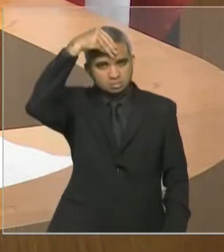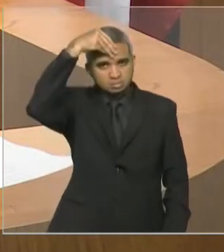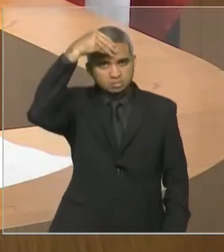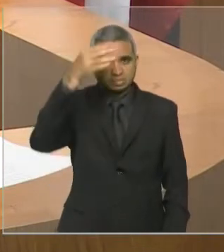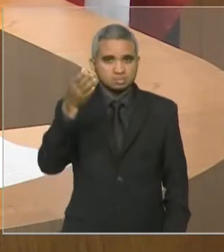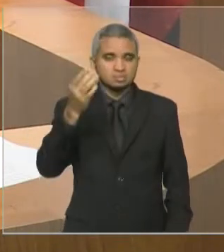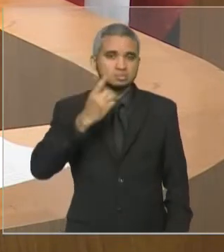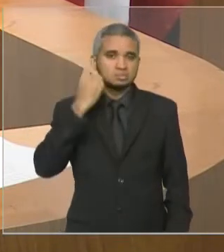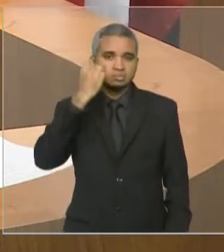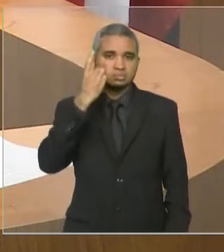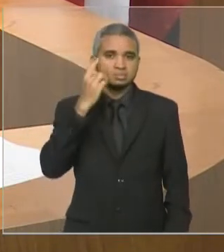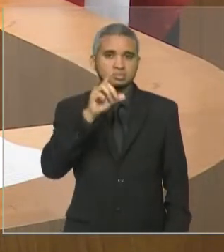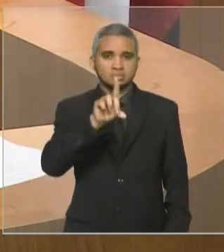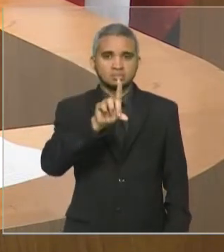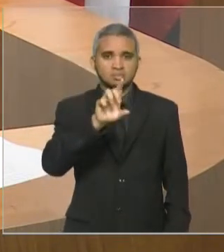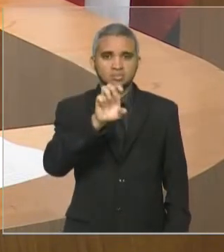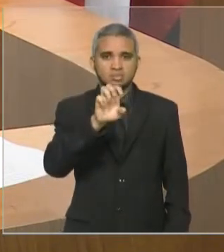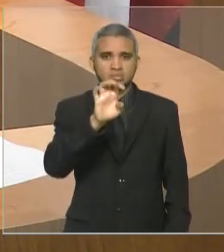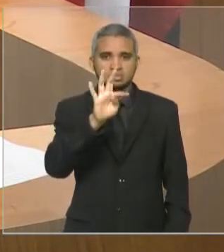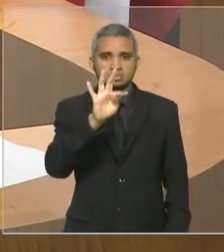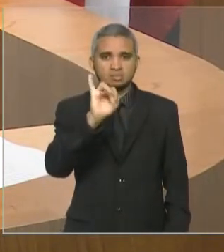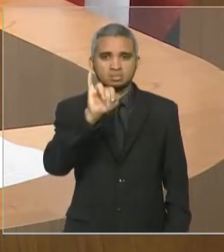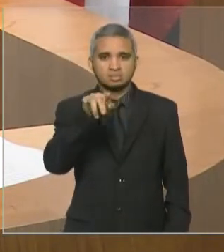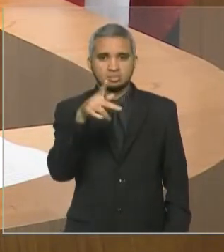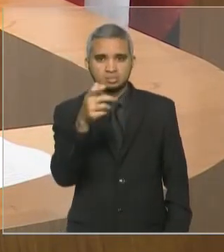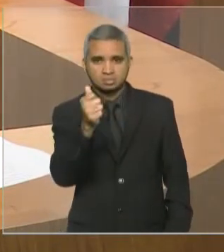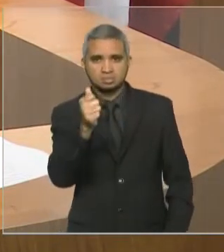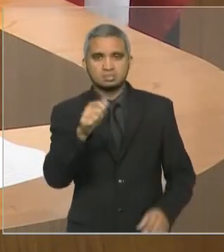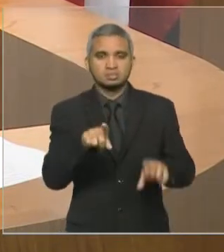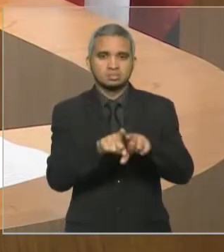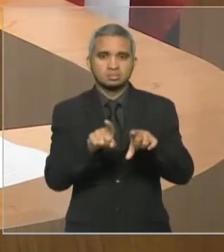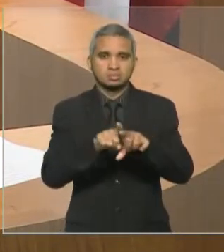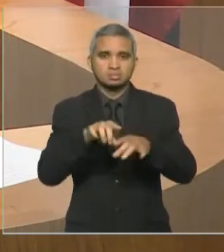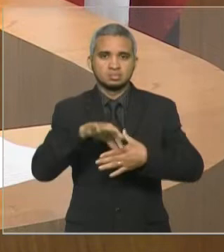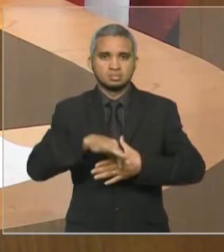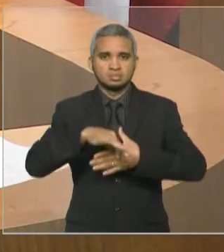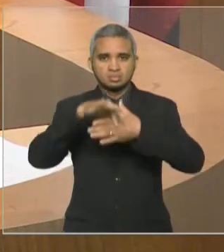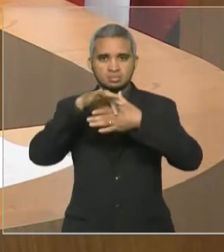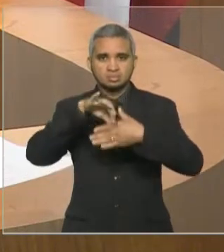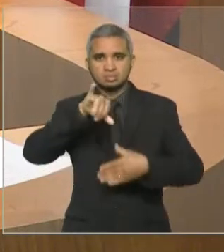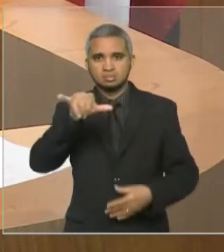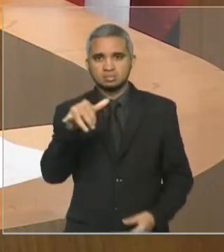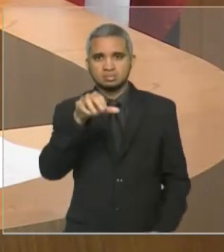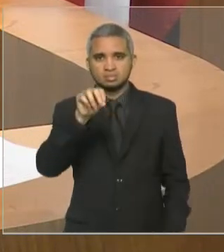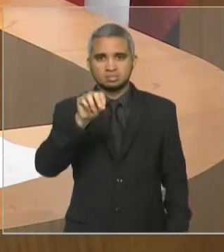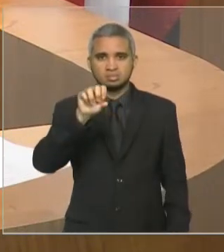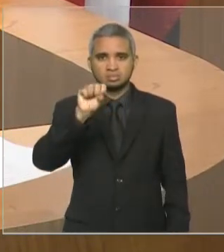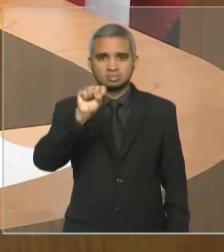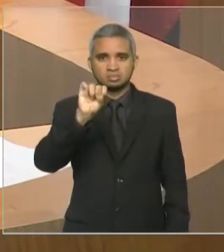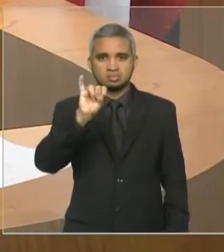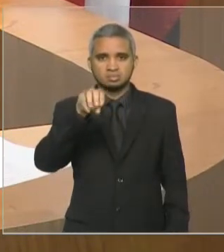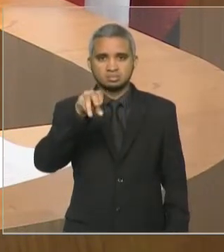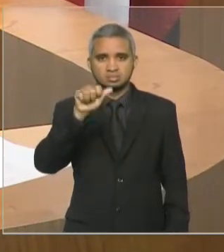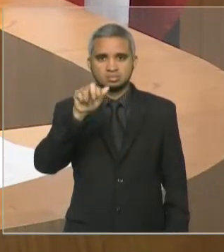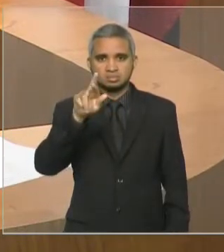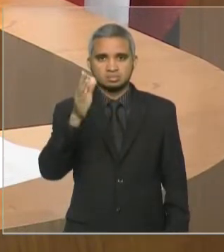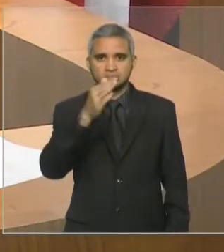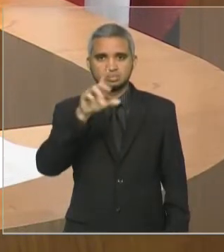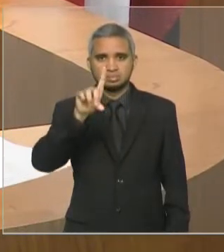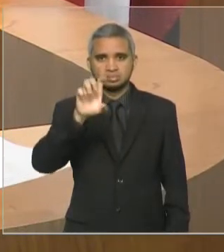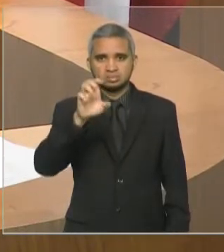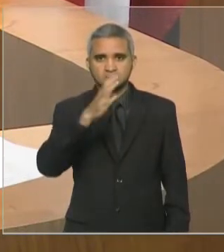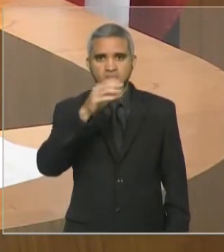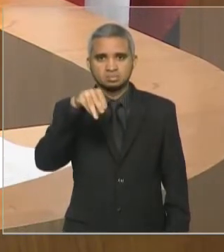Detinha, e ao nosso líder, Josimar Maranhãozinho, que vem conduzindo o nosso partido com maestria